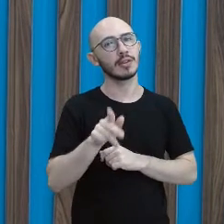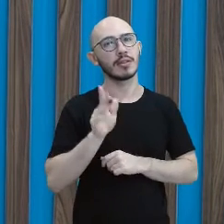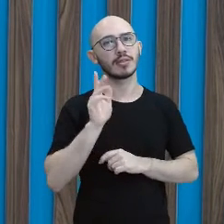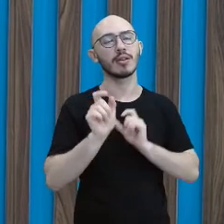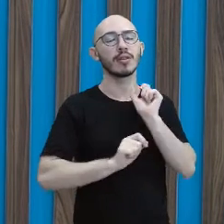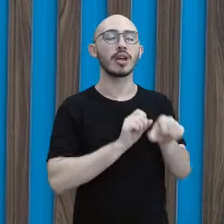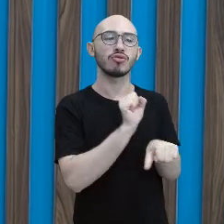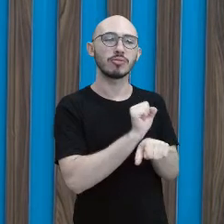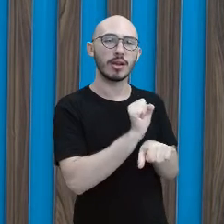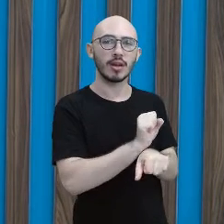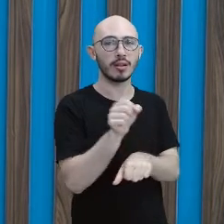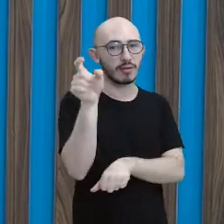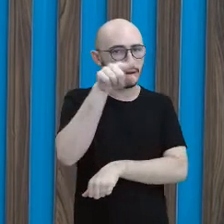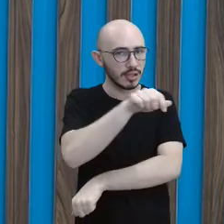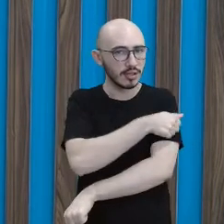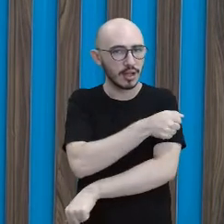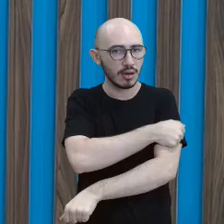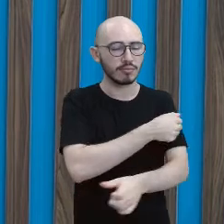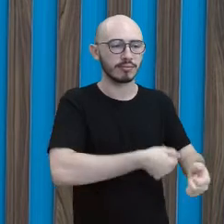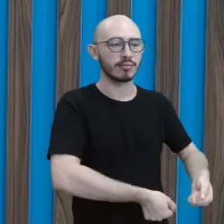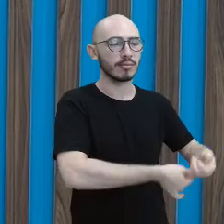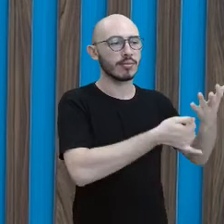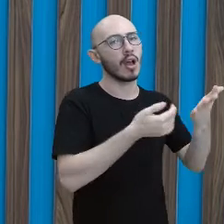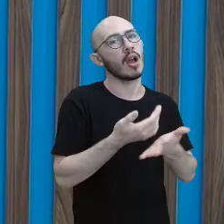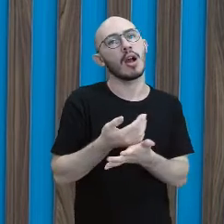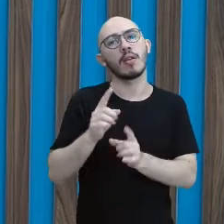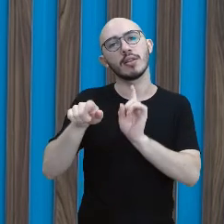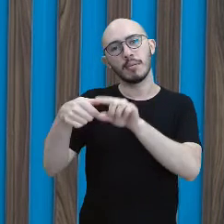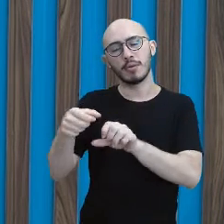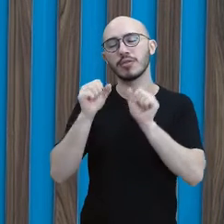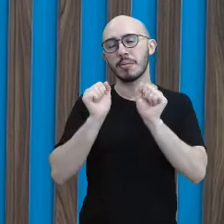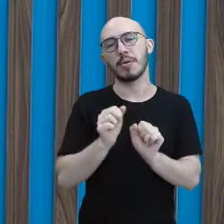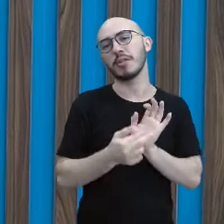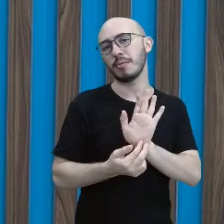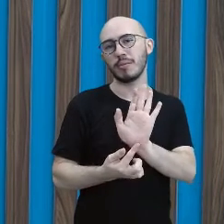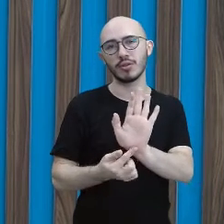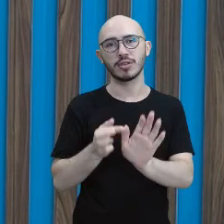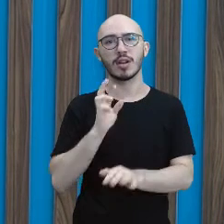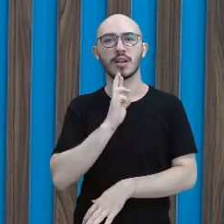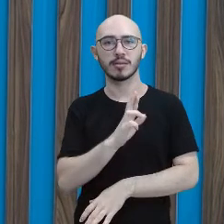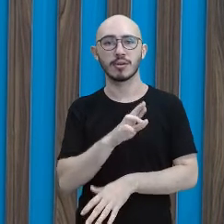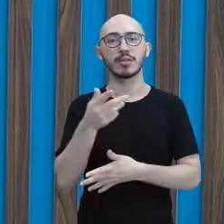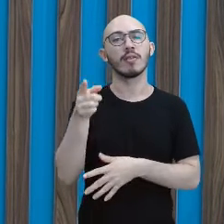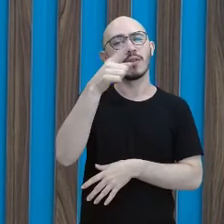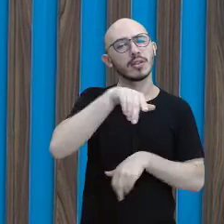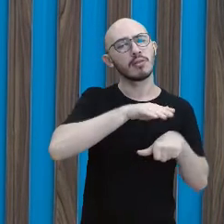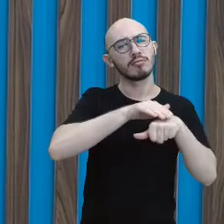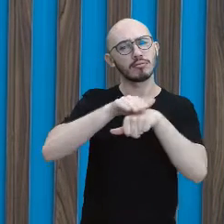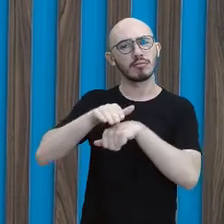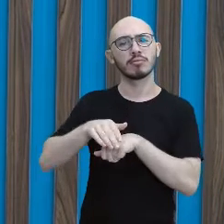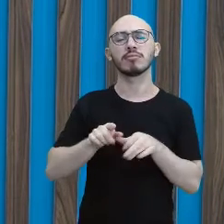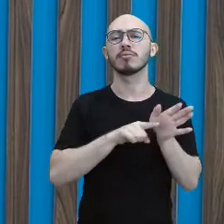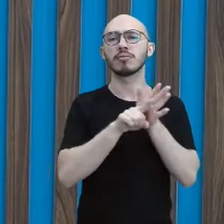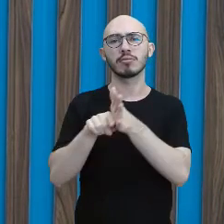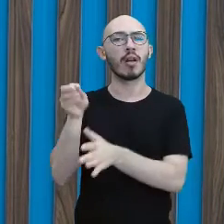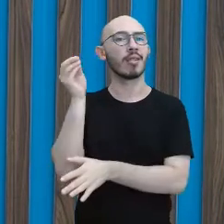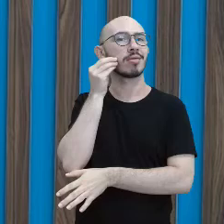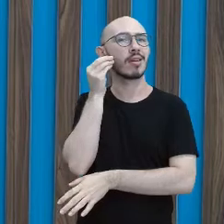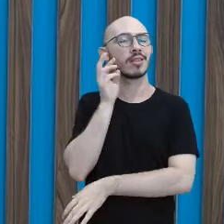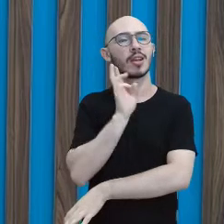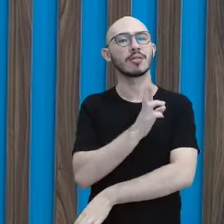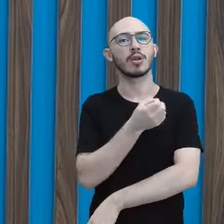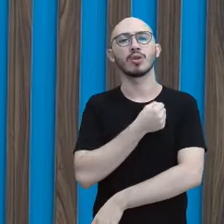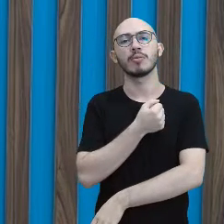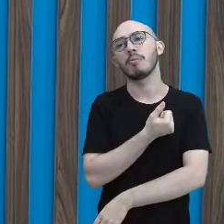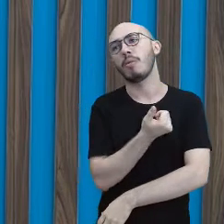gente aguarda um retorno, na próxima aula a gente pode trazer de repente a sua resposta, tá certo? Busquem as informações do que pode ser medido com números